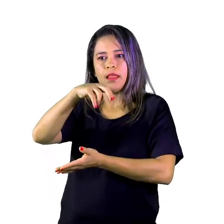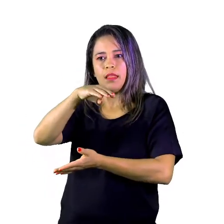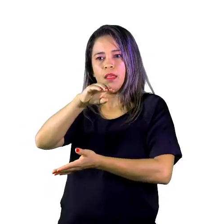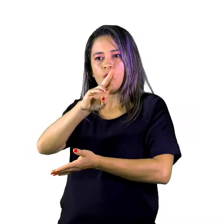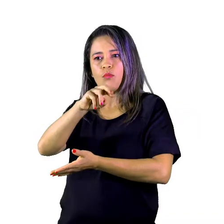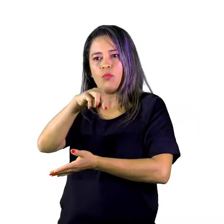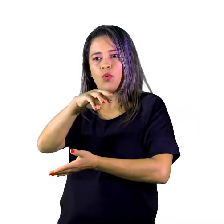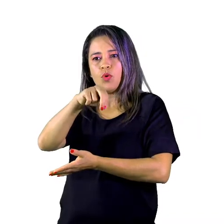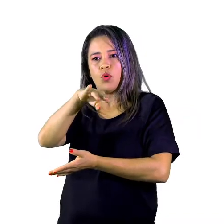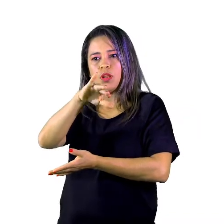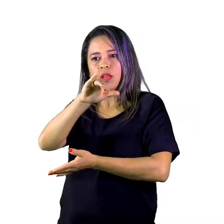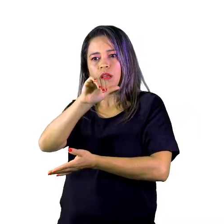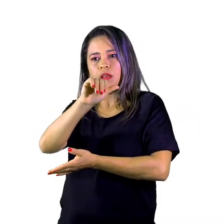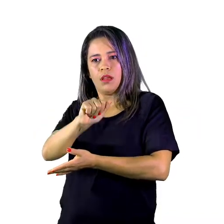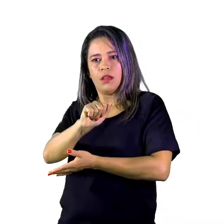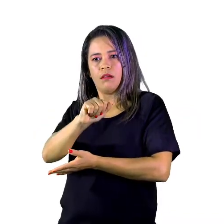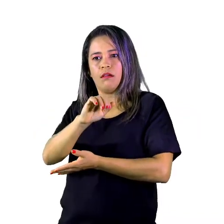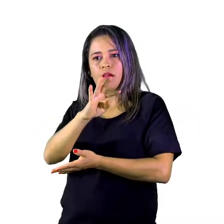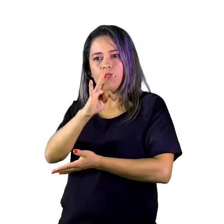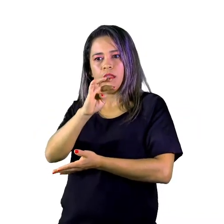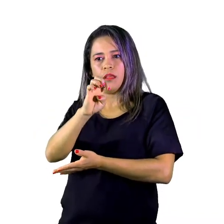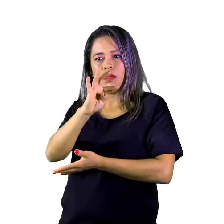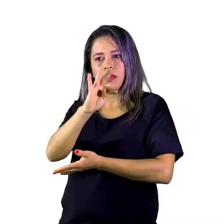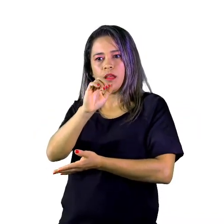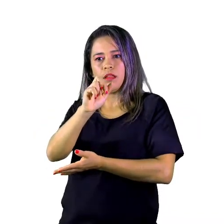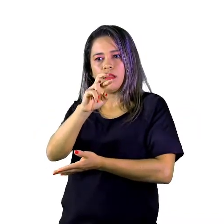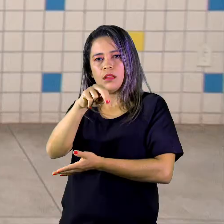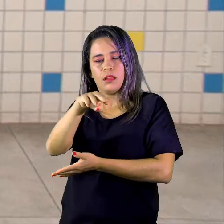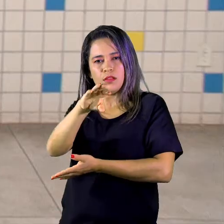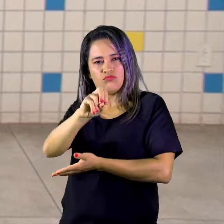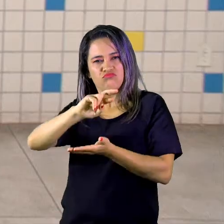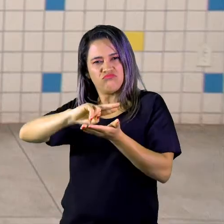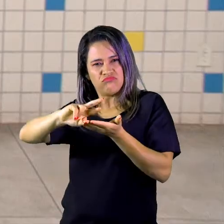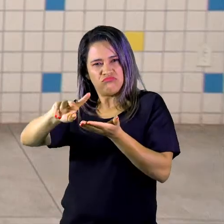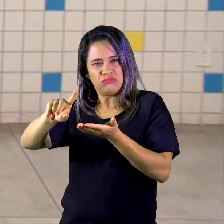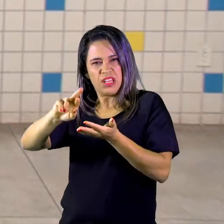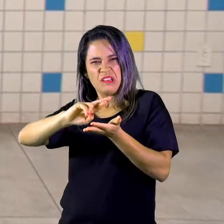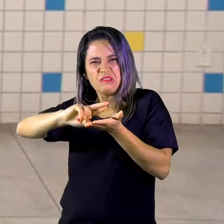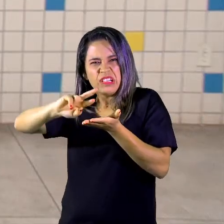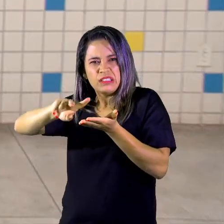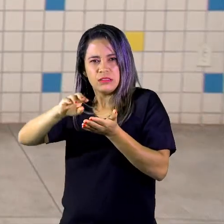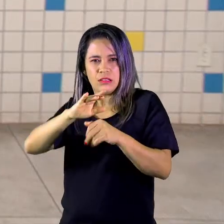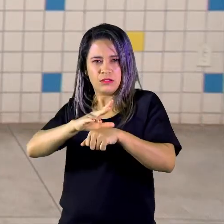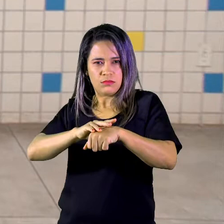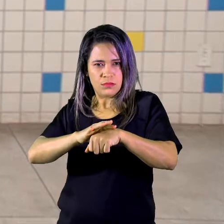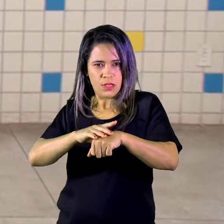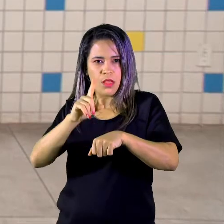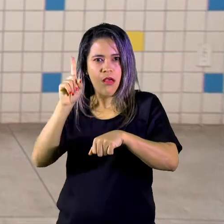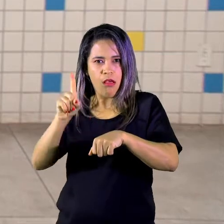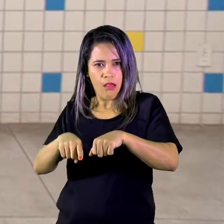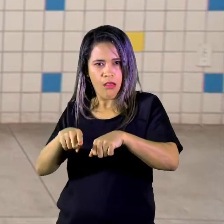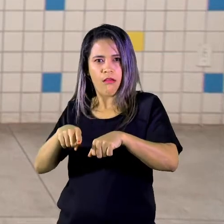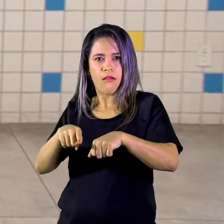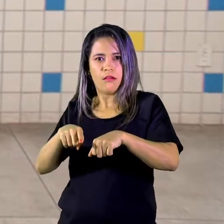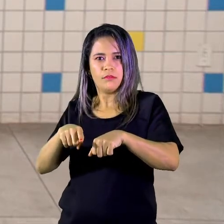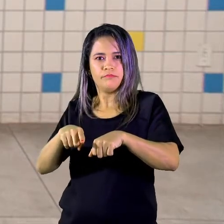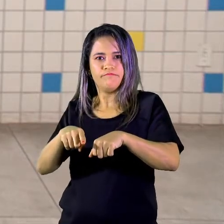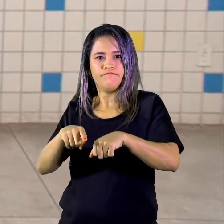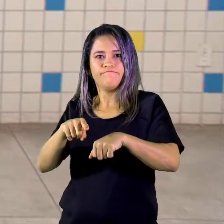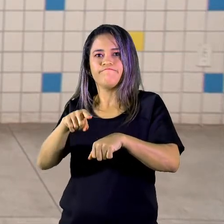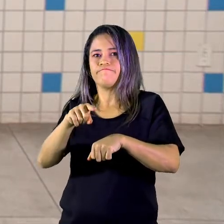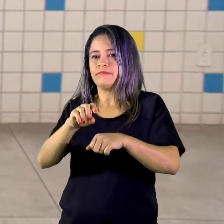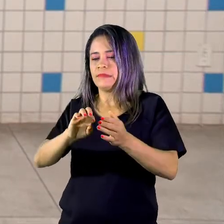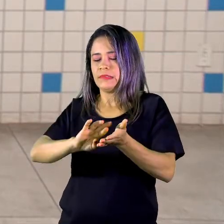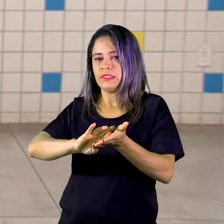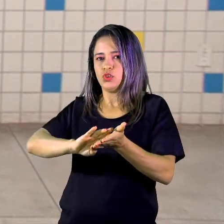pneumonia, coqueluche e tétano, e a difteria também. Muitas dessas doenças já são consideradas erradicadas,